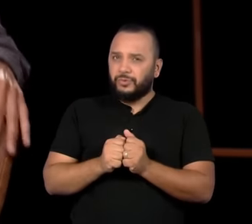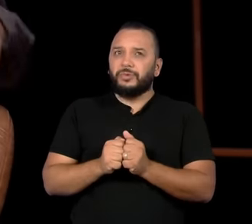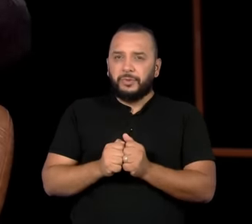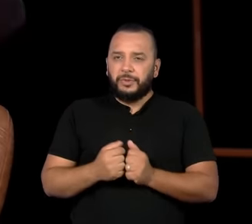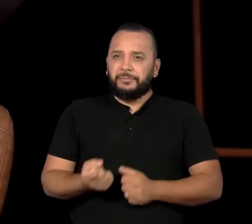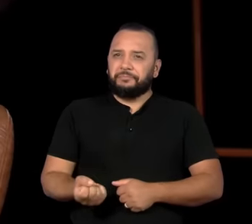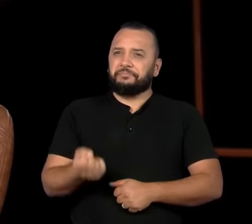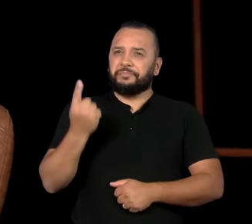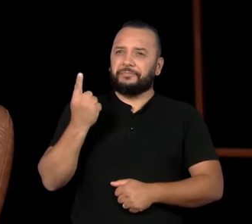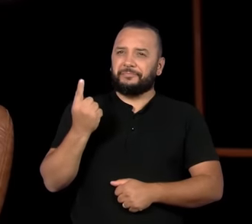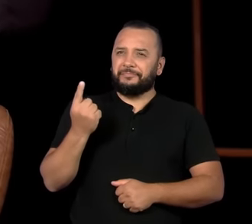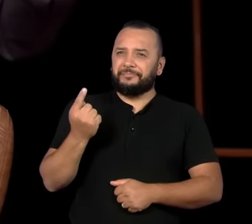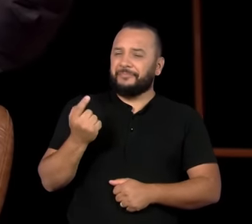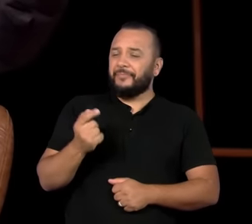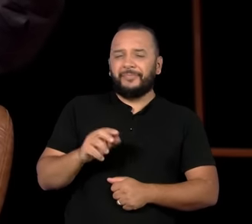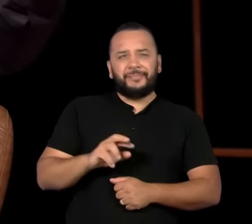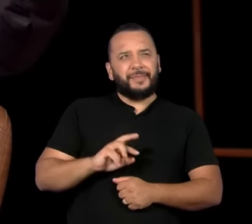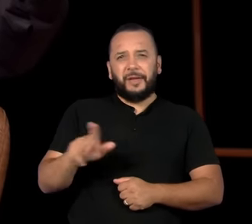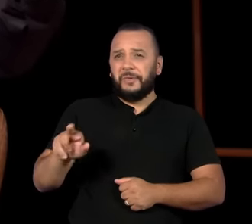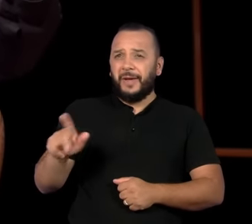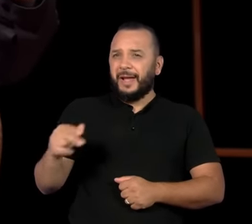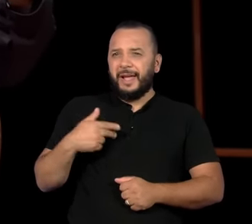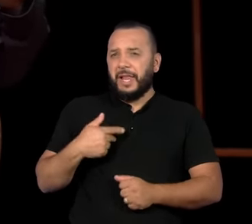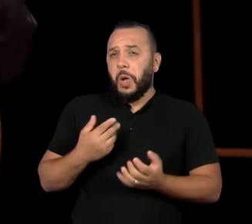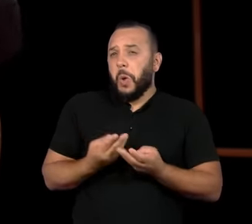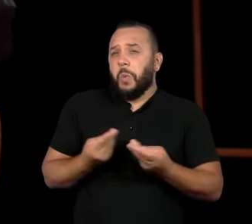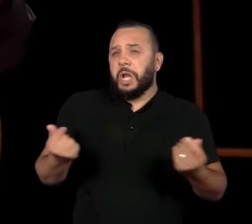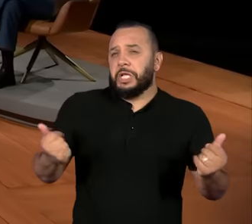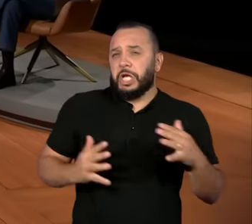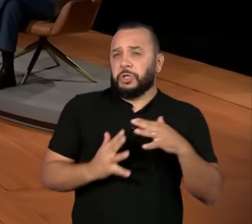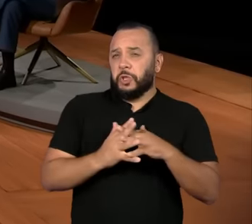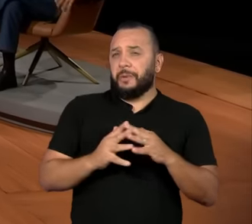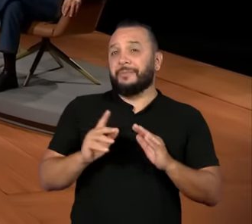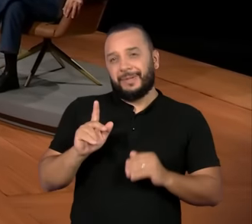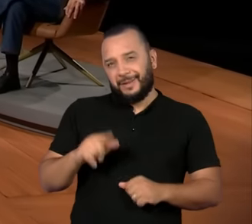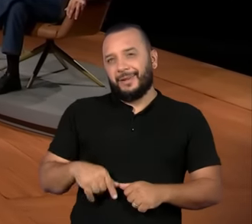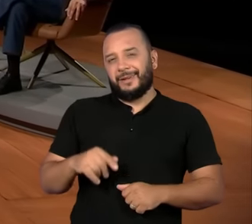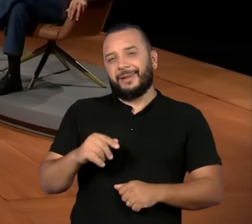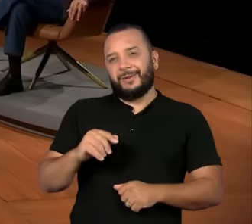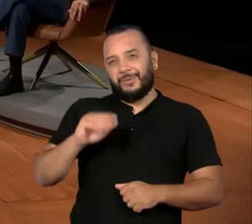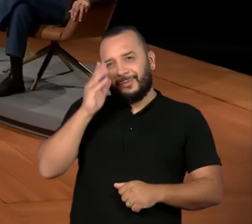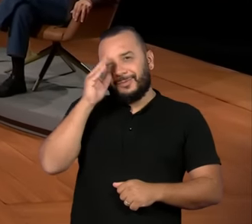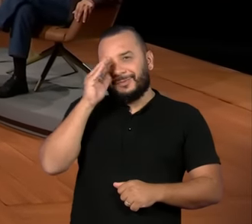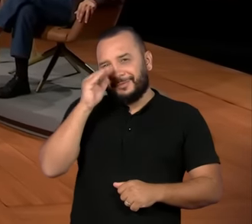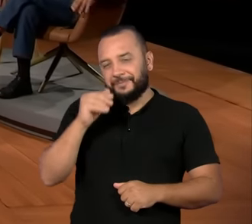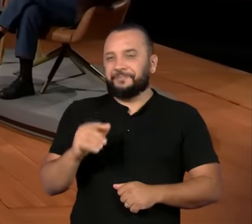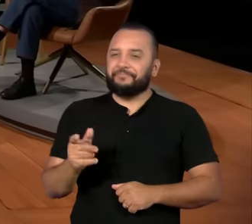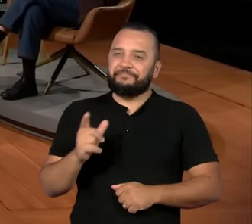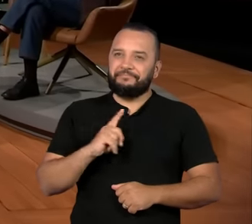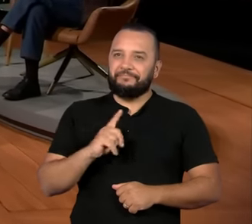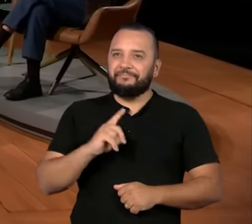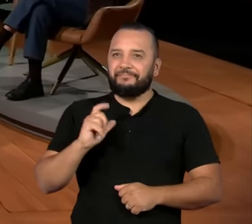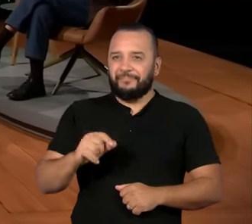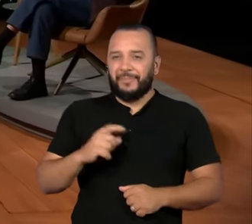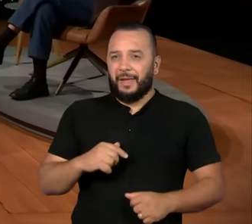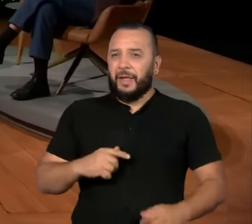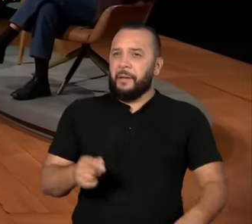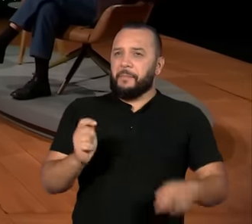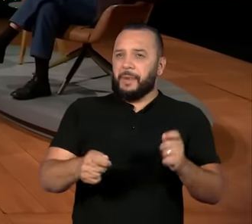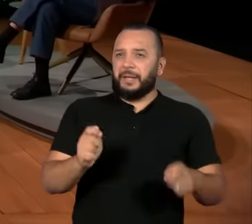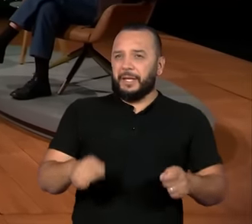nenhum evento musical extraordinário em qualidade, mas era uma curiosidade. Então, ele tocava